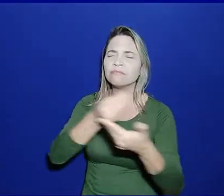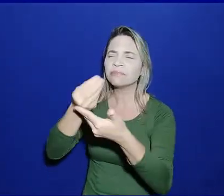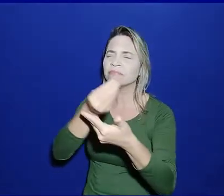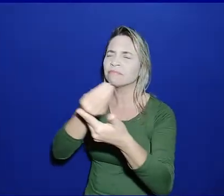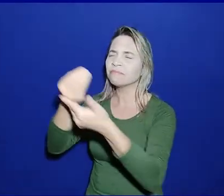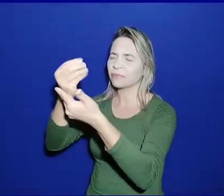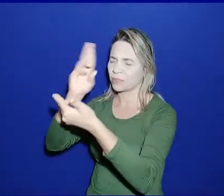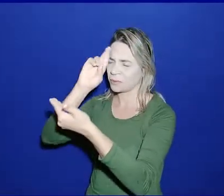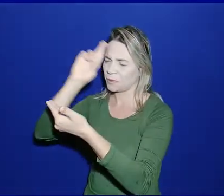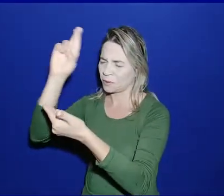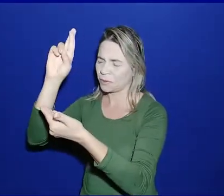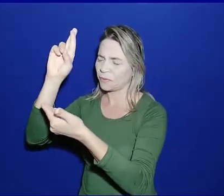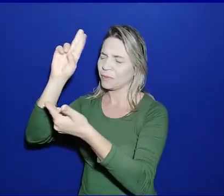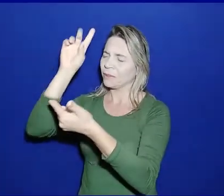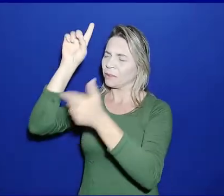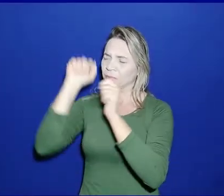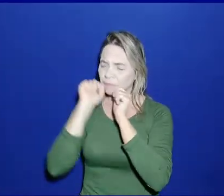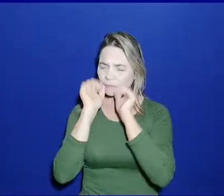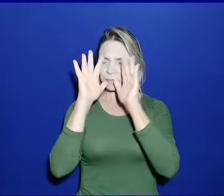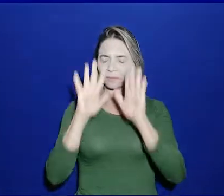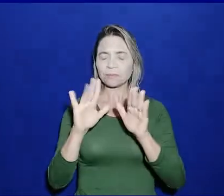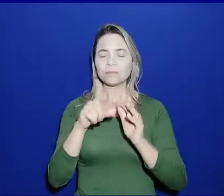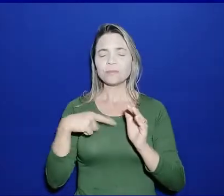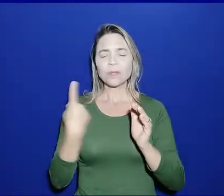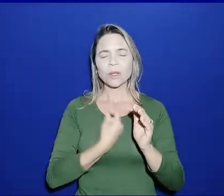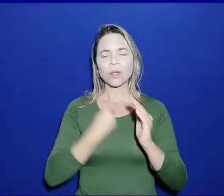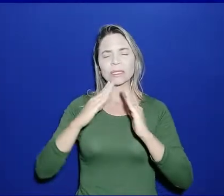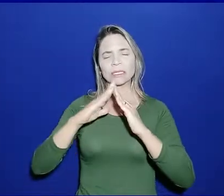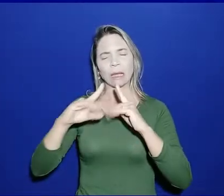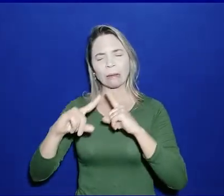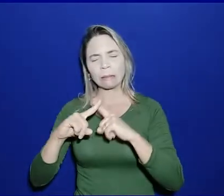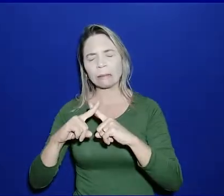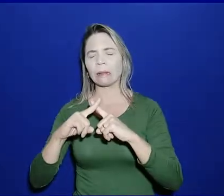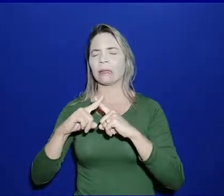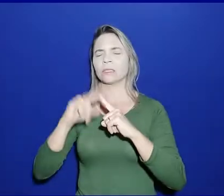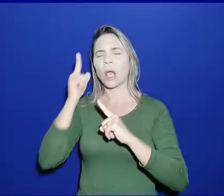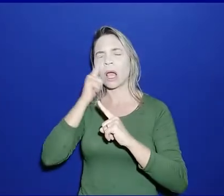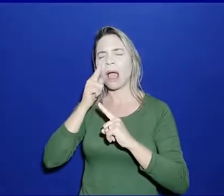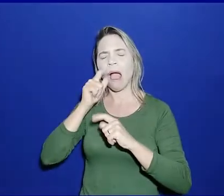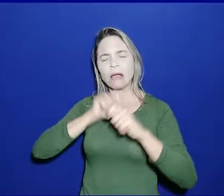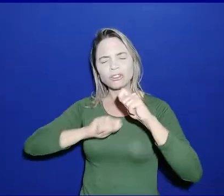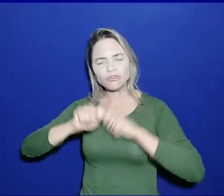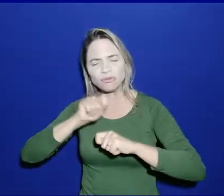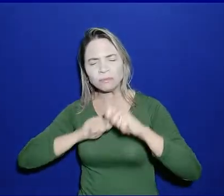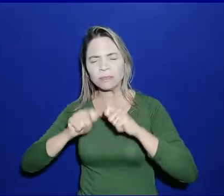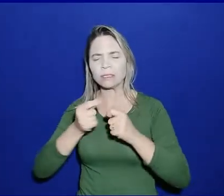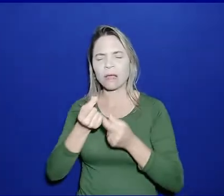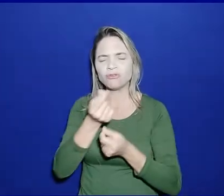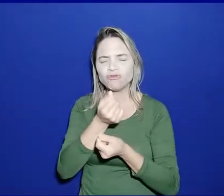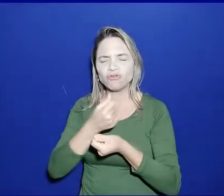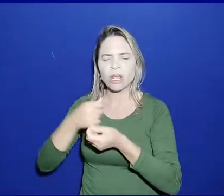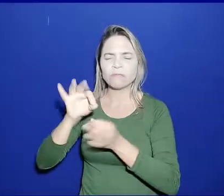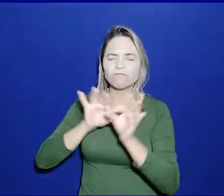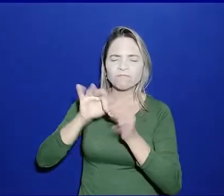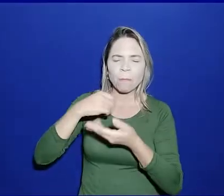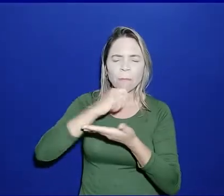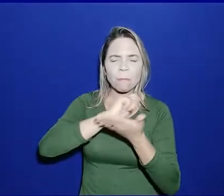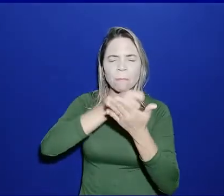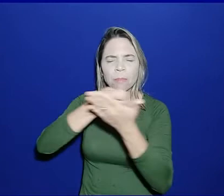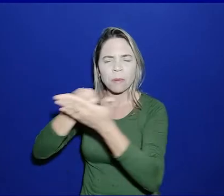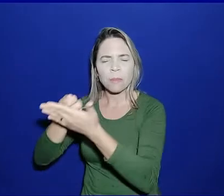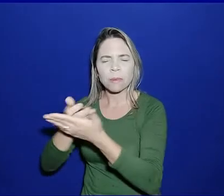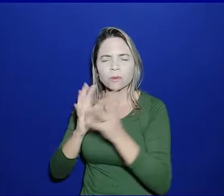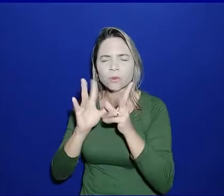Senhor. Abençoa-nos, Senhor Deus, para que possamos, como igreja, administrar esses recursos e que a